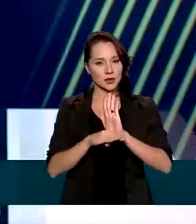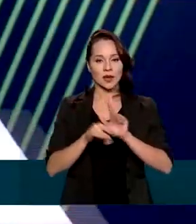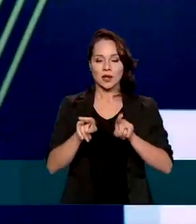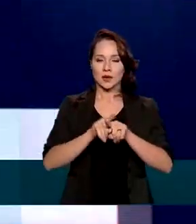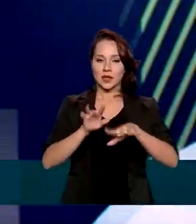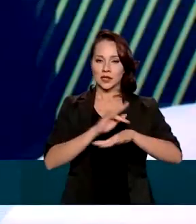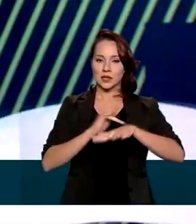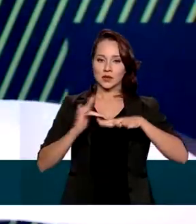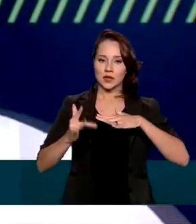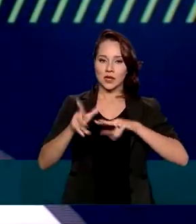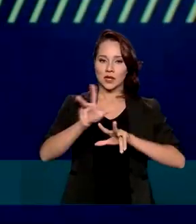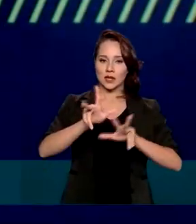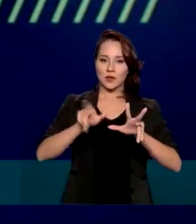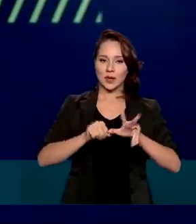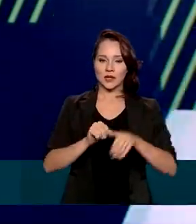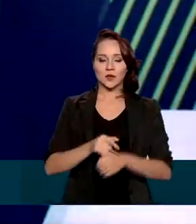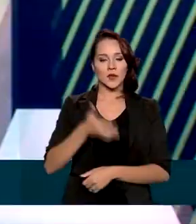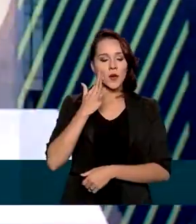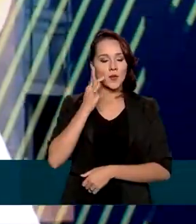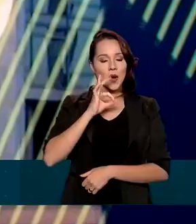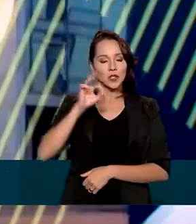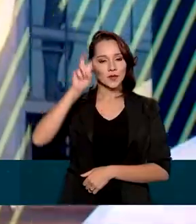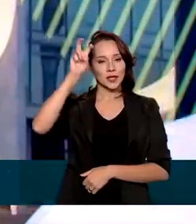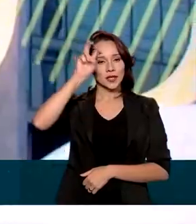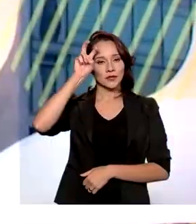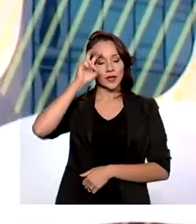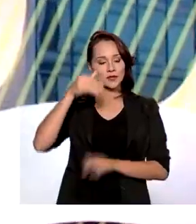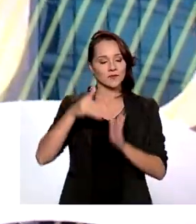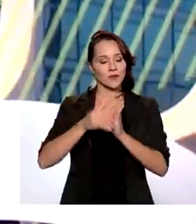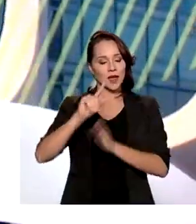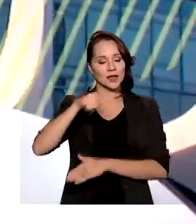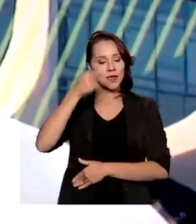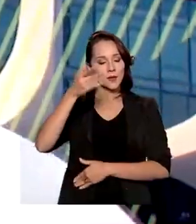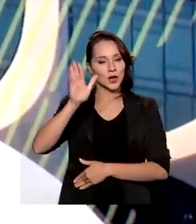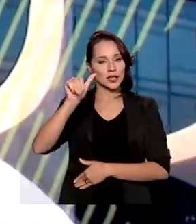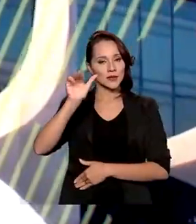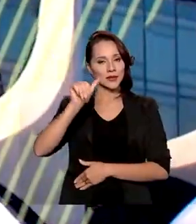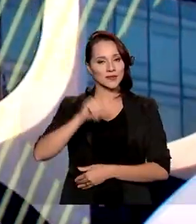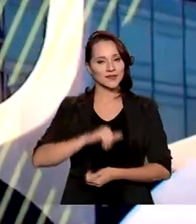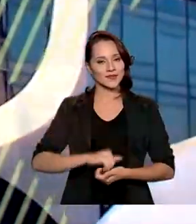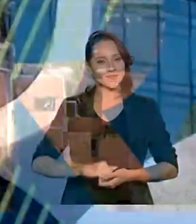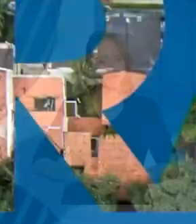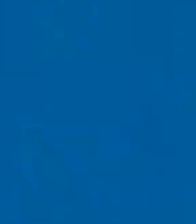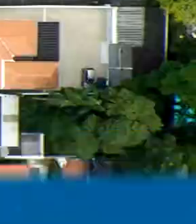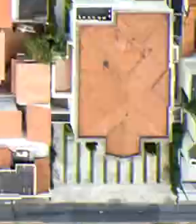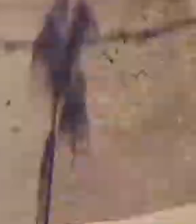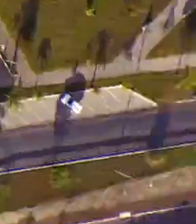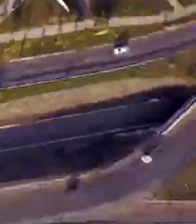programação e também nas redes sociais da TV Brasil. Uma ótima quinta-feira para você e até a próxima!